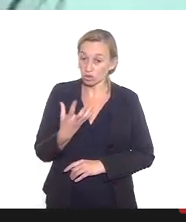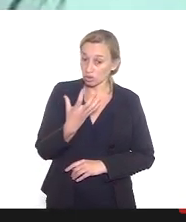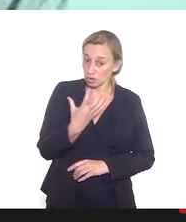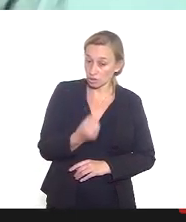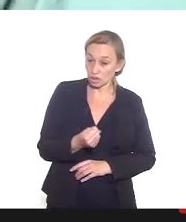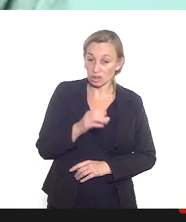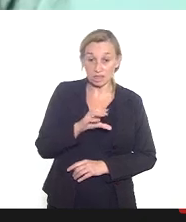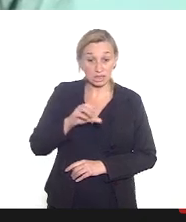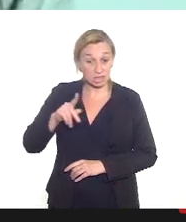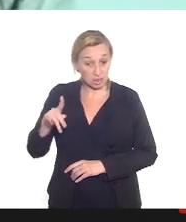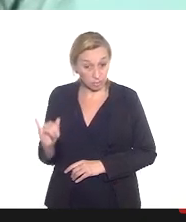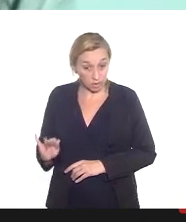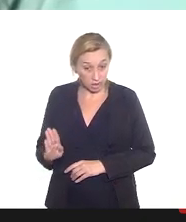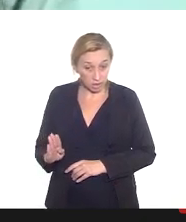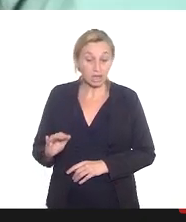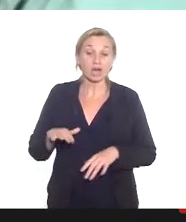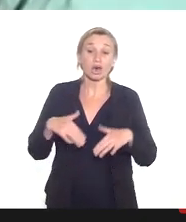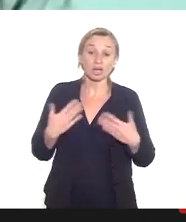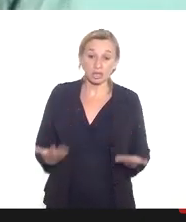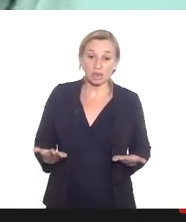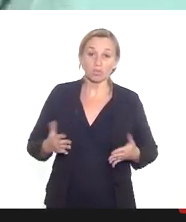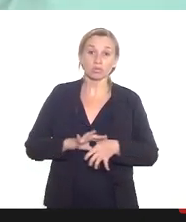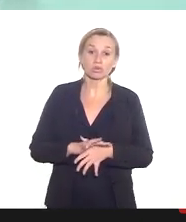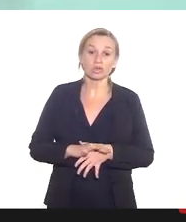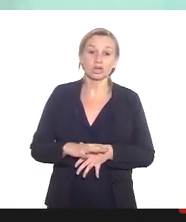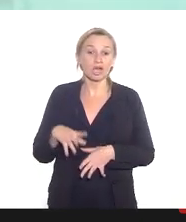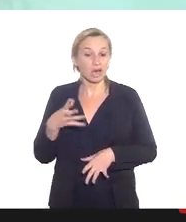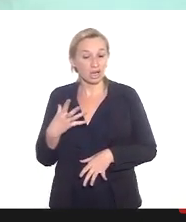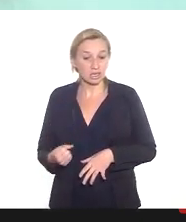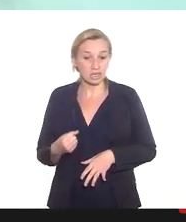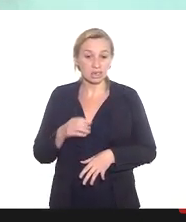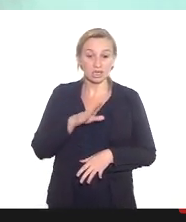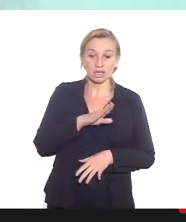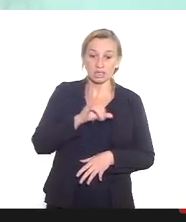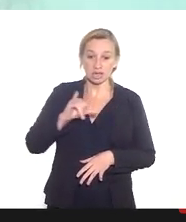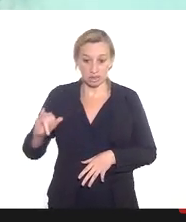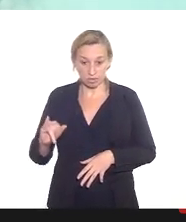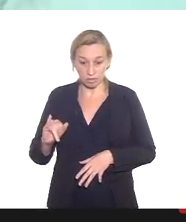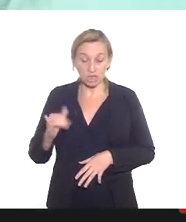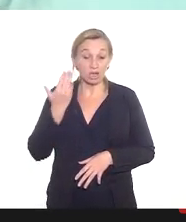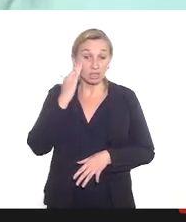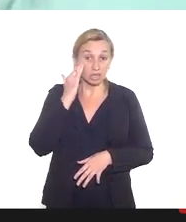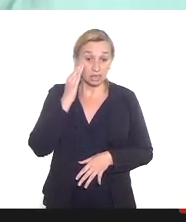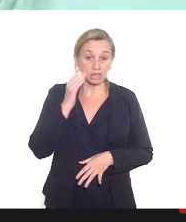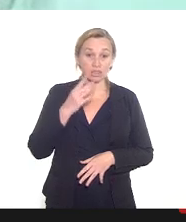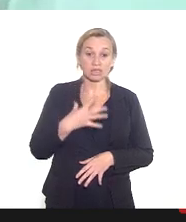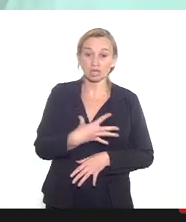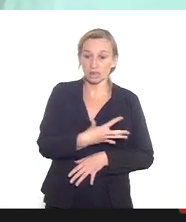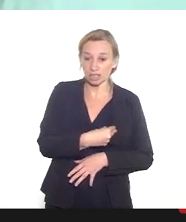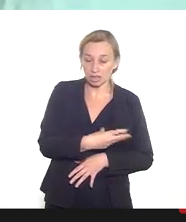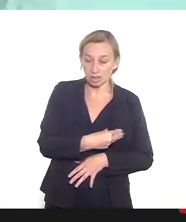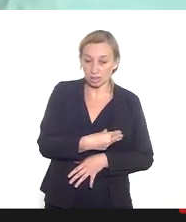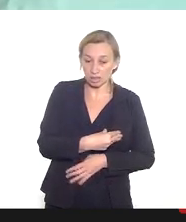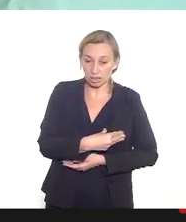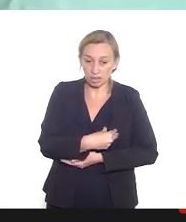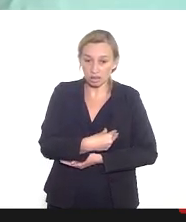da cibe na então parecer favorável da CM entendendo que as lactantes